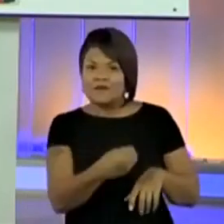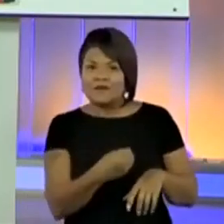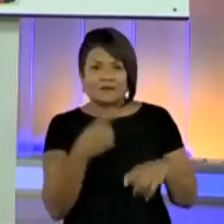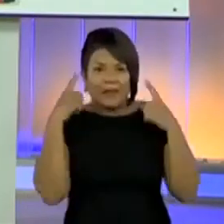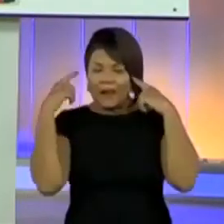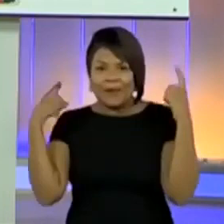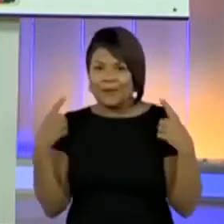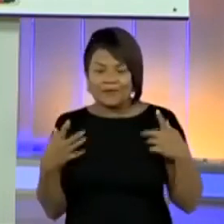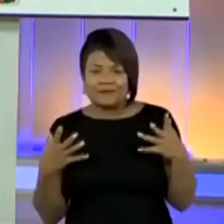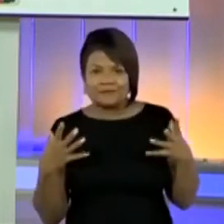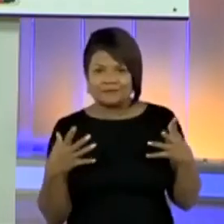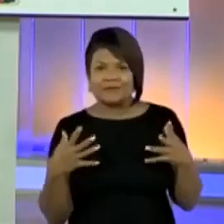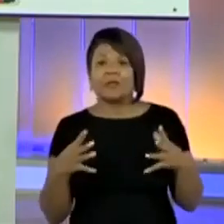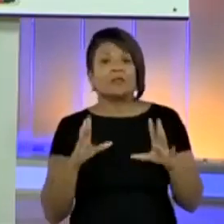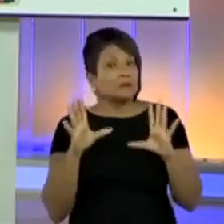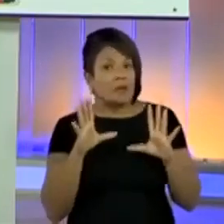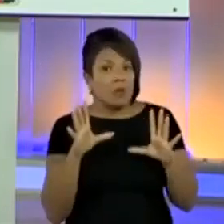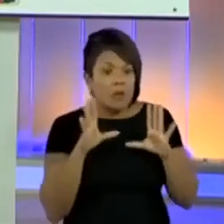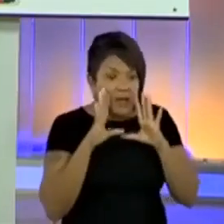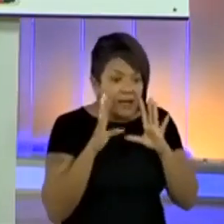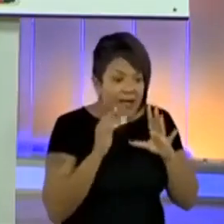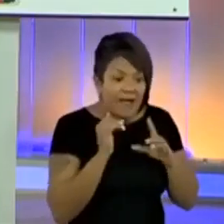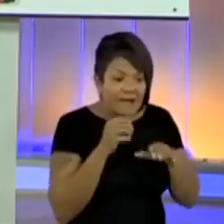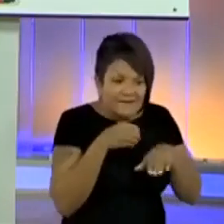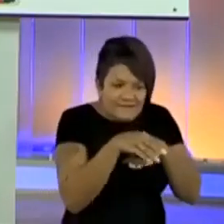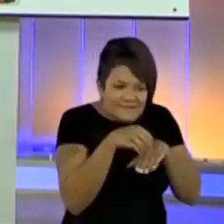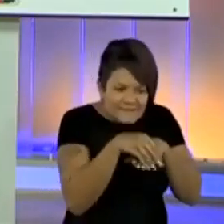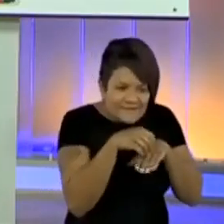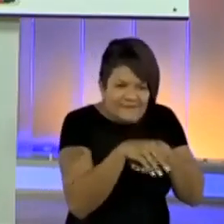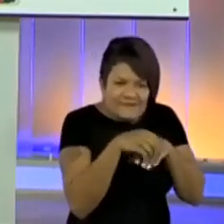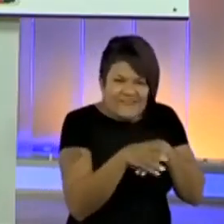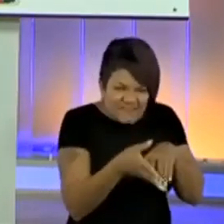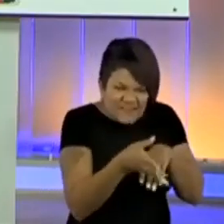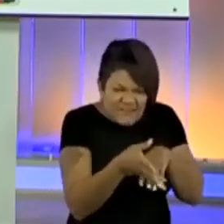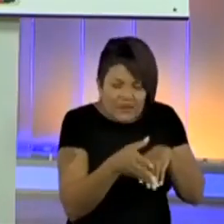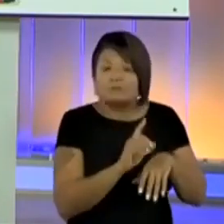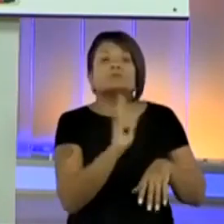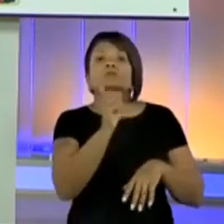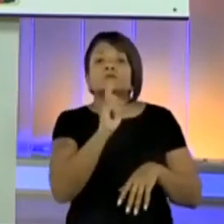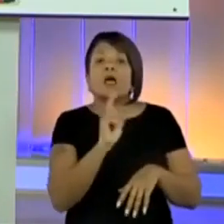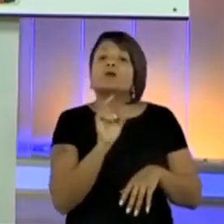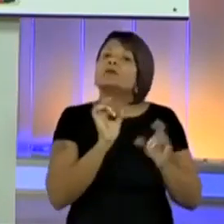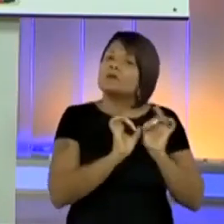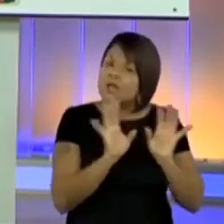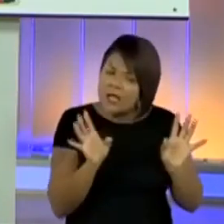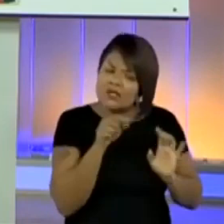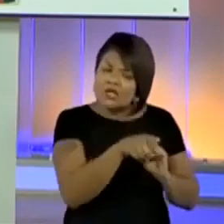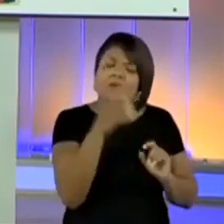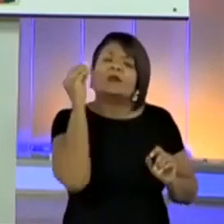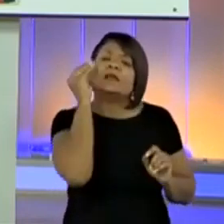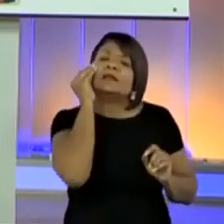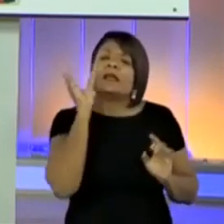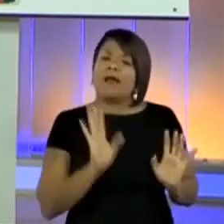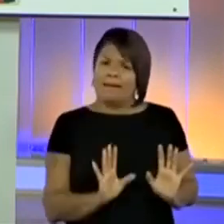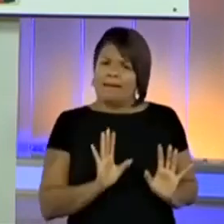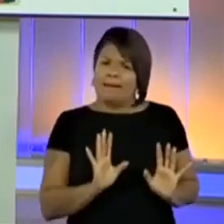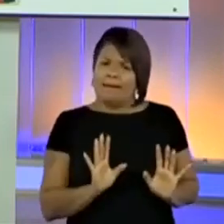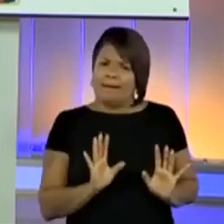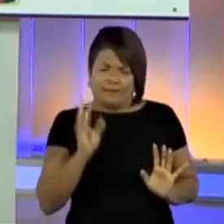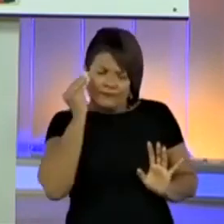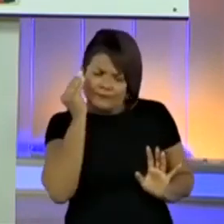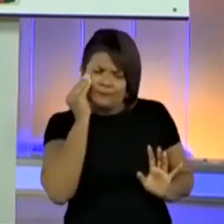aí, que ele fica perguntando, não é para soprar, tá? Não é para soprar, deixa ter a tentativa. A tentativa é super importante